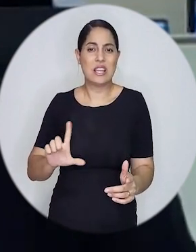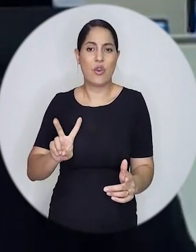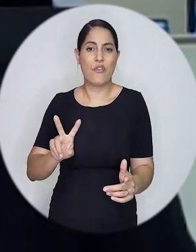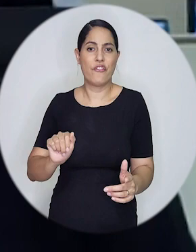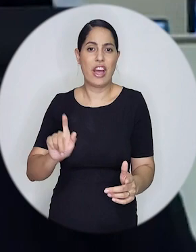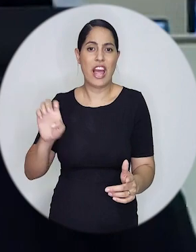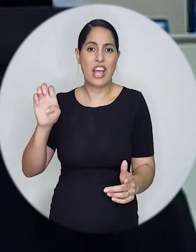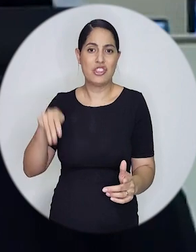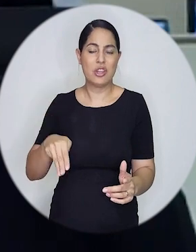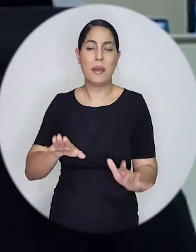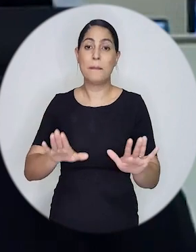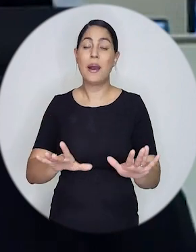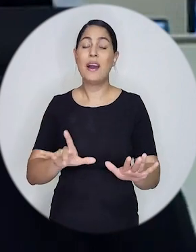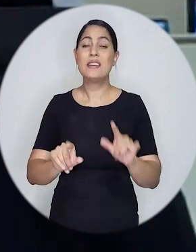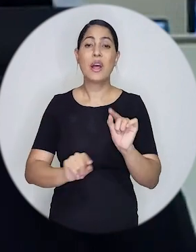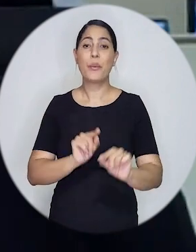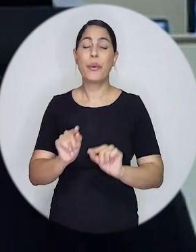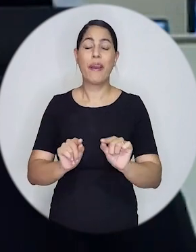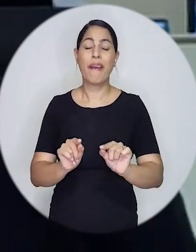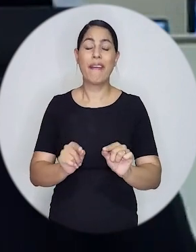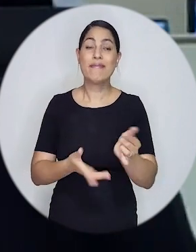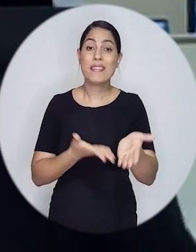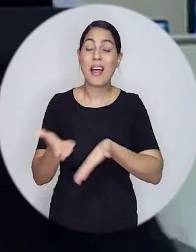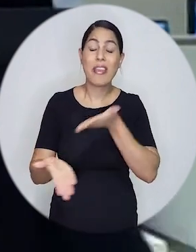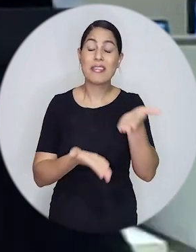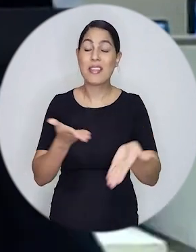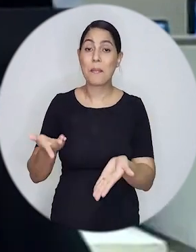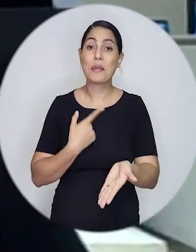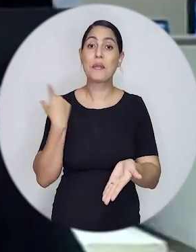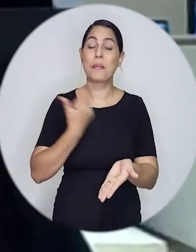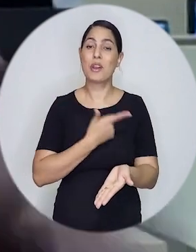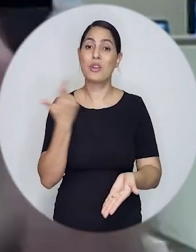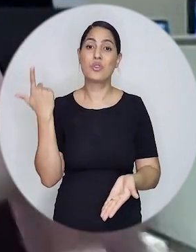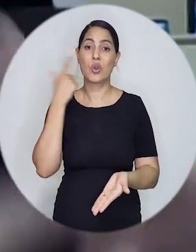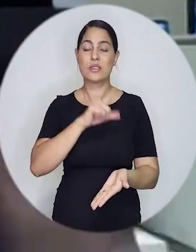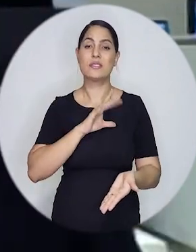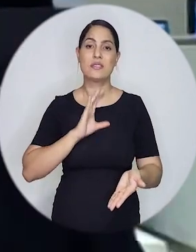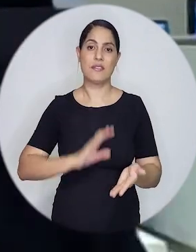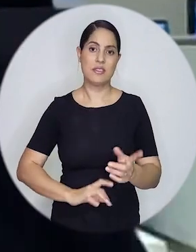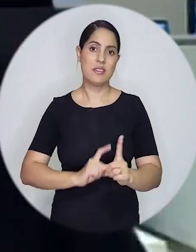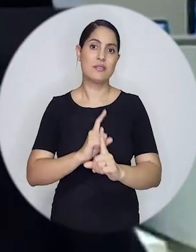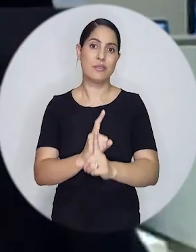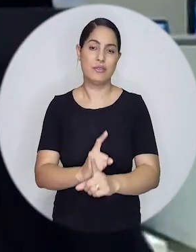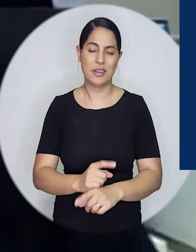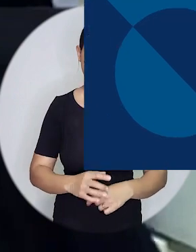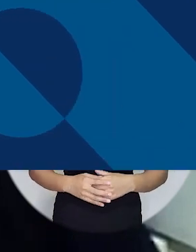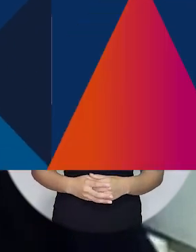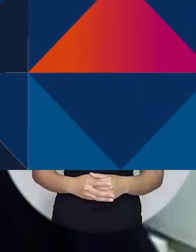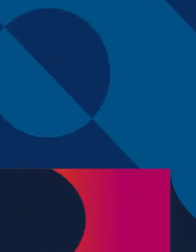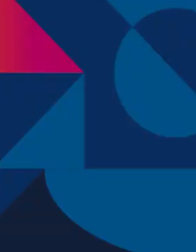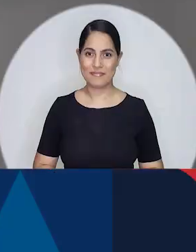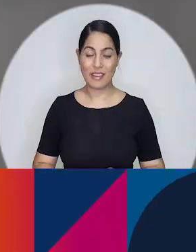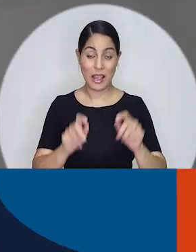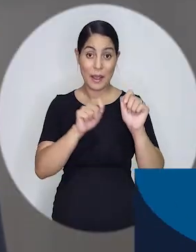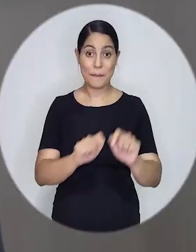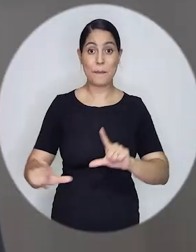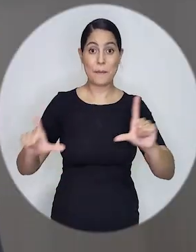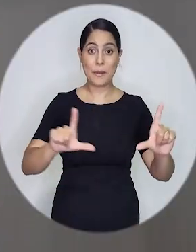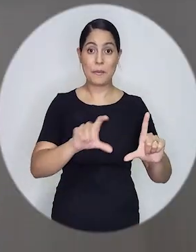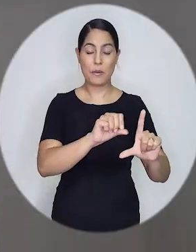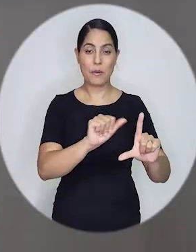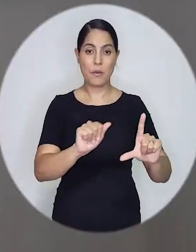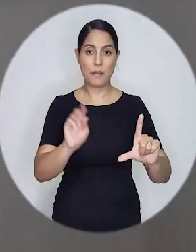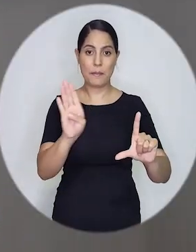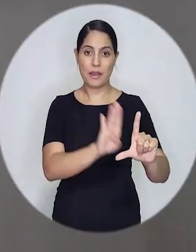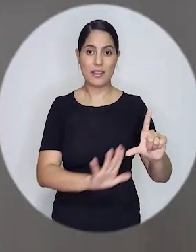ser, de alguma forma, tratados para que a gente pudesse alcançar a civilização. Este